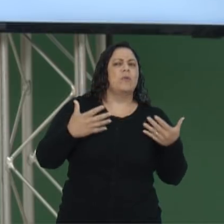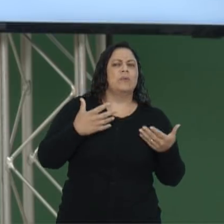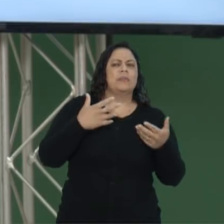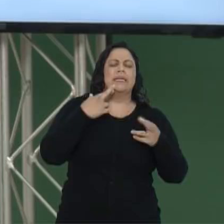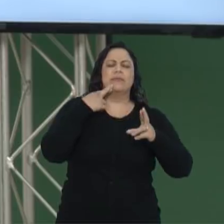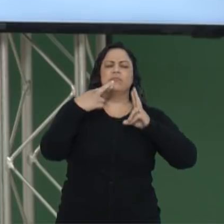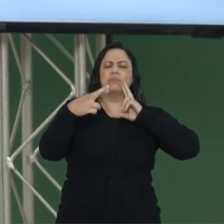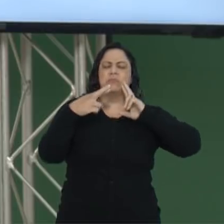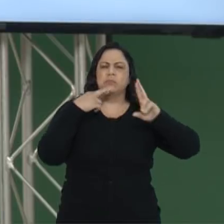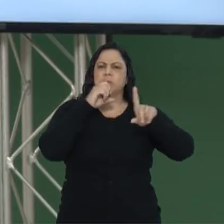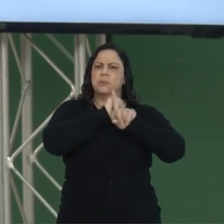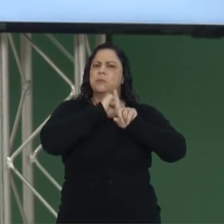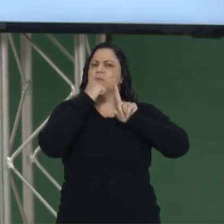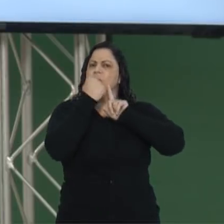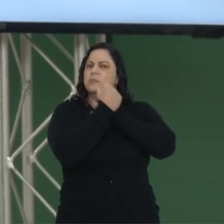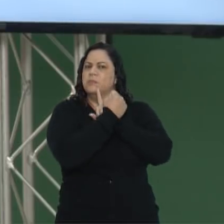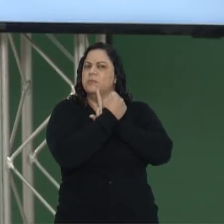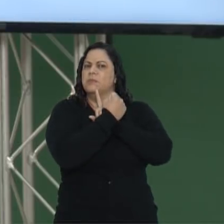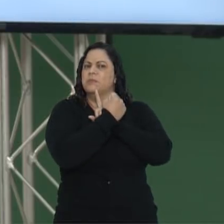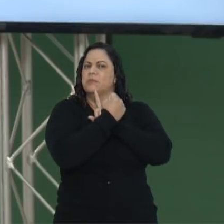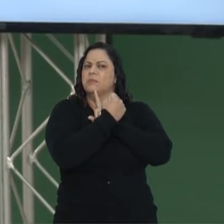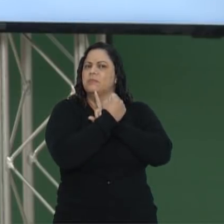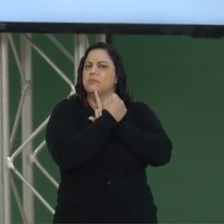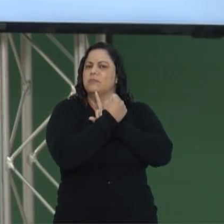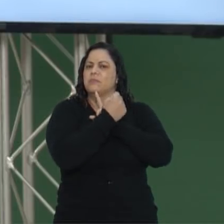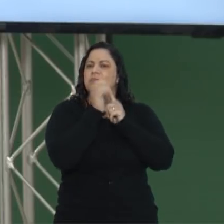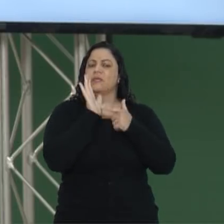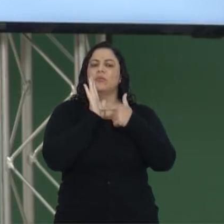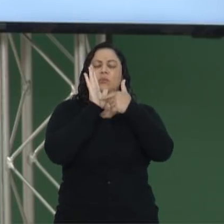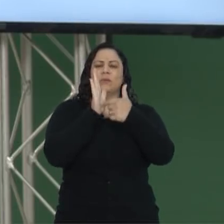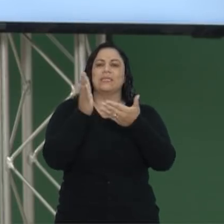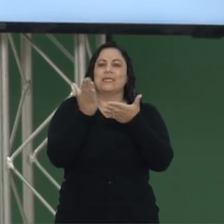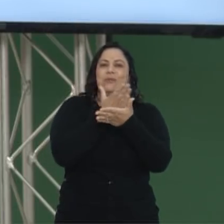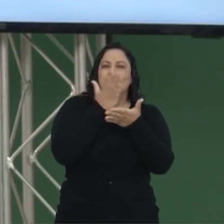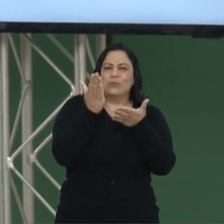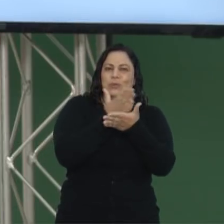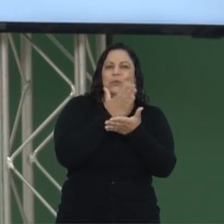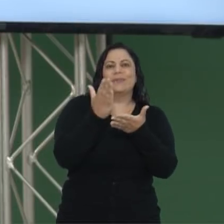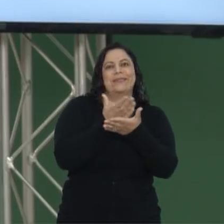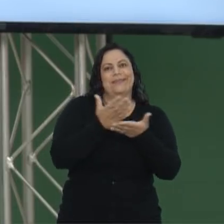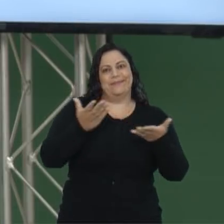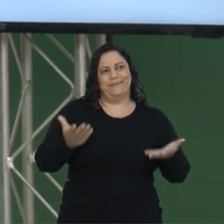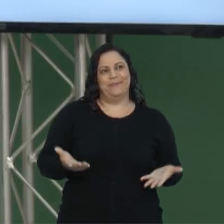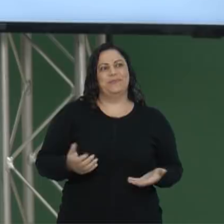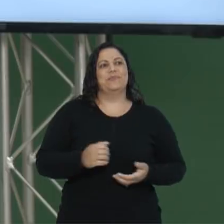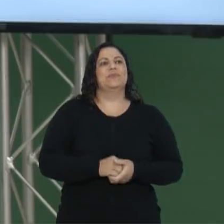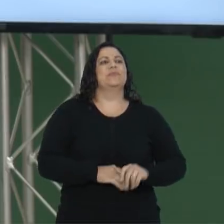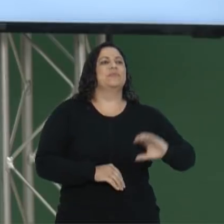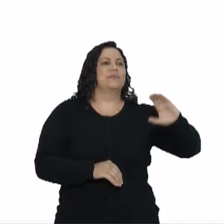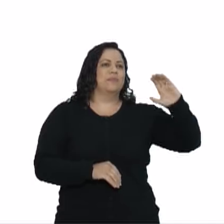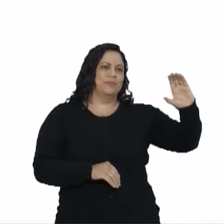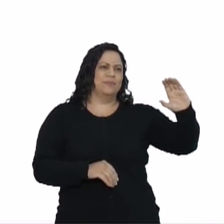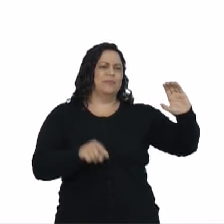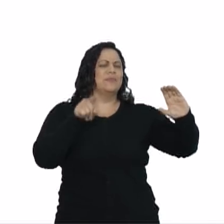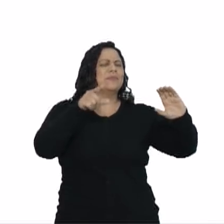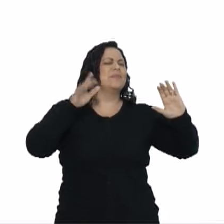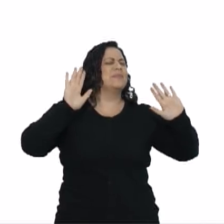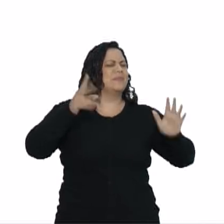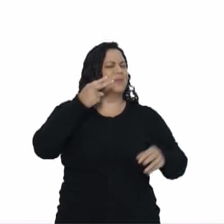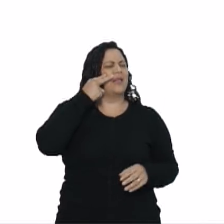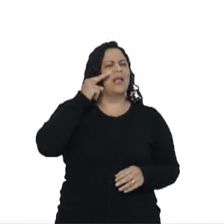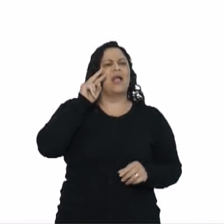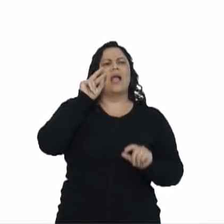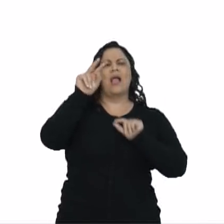que está sendo apresentada no livro de modo bem-humorado? Tá? Letra C. Você já ouviu falar